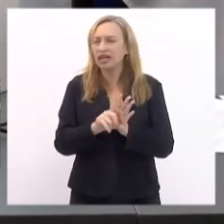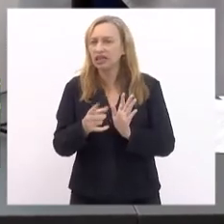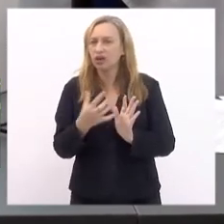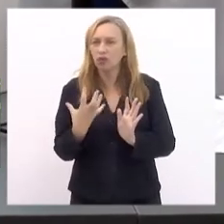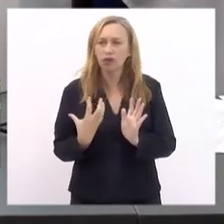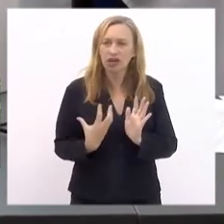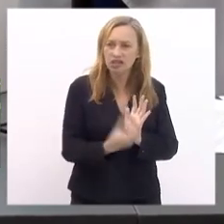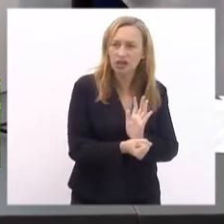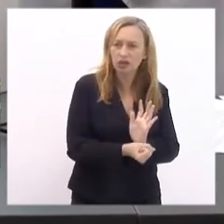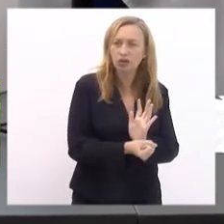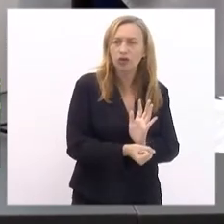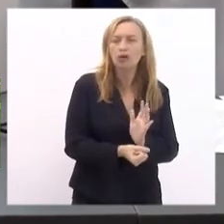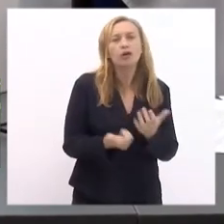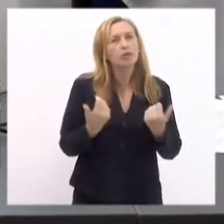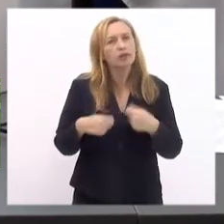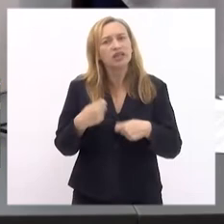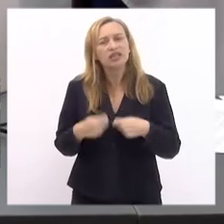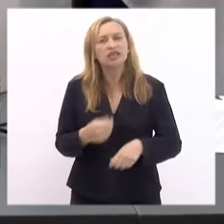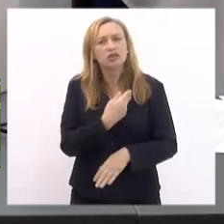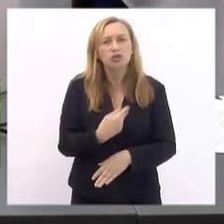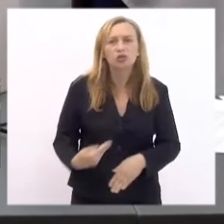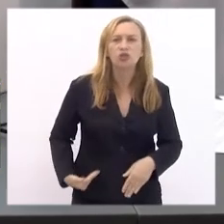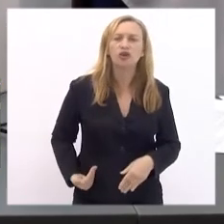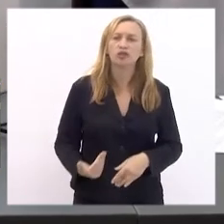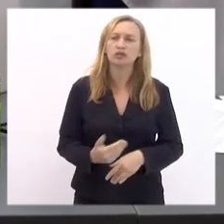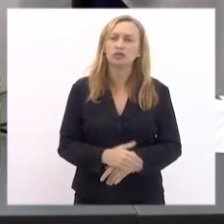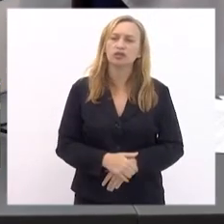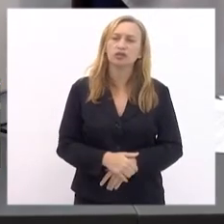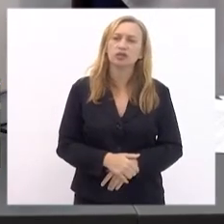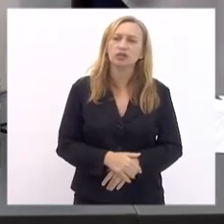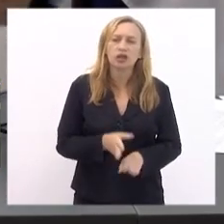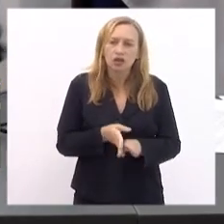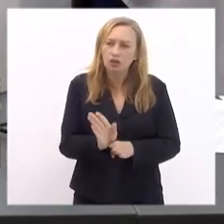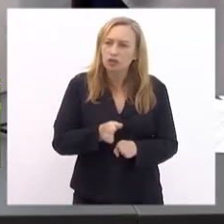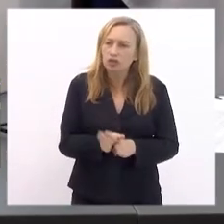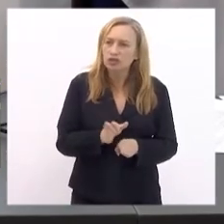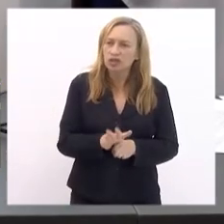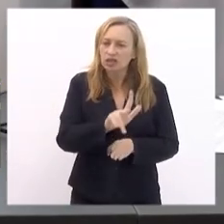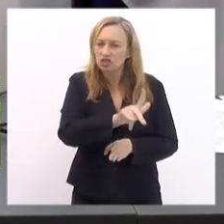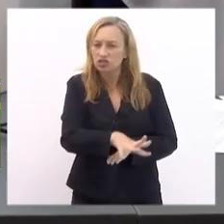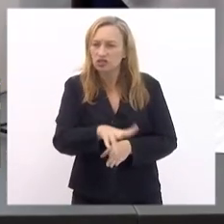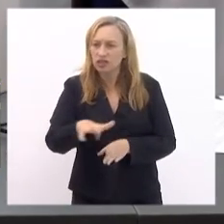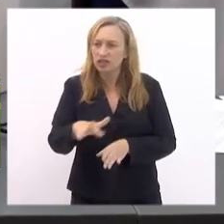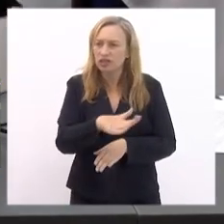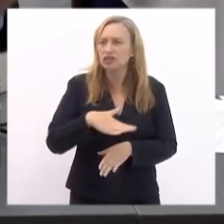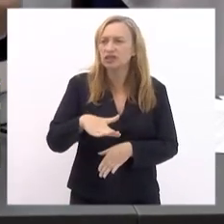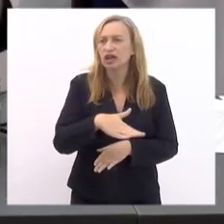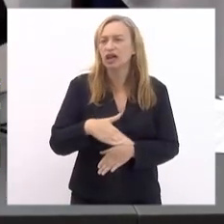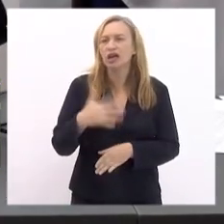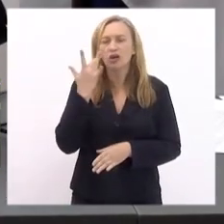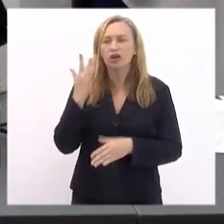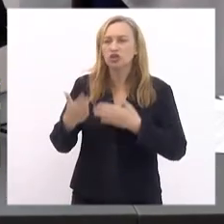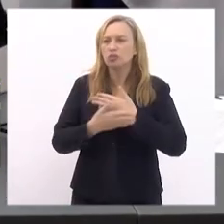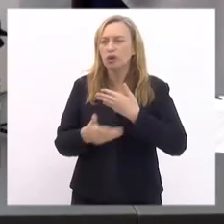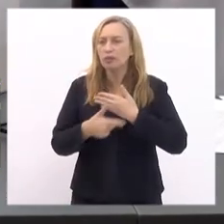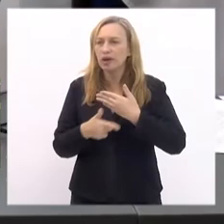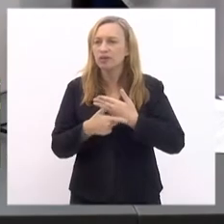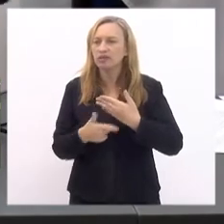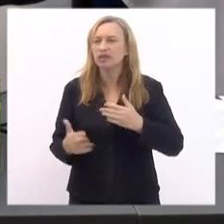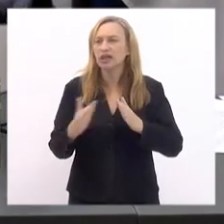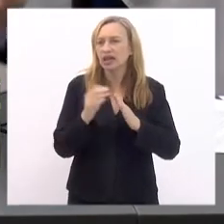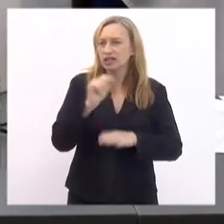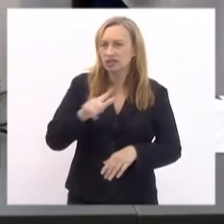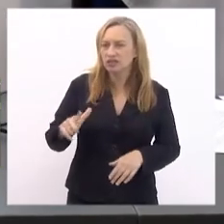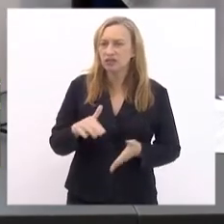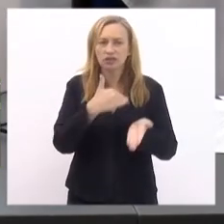né? E precisa que o governo, né, oriente as suas diferentes áreas, e eu acho que o papel da Casa Civil nesse sentido, como a